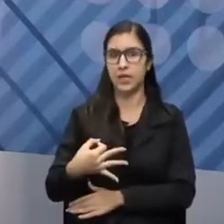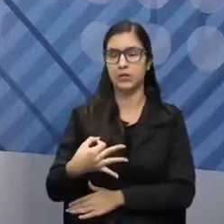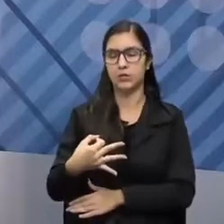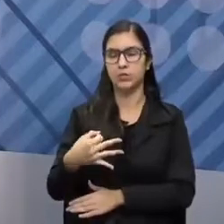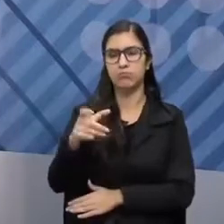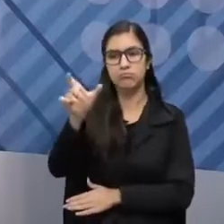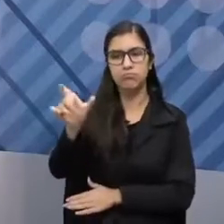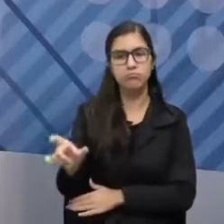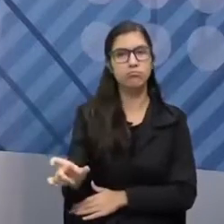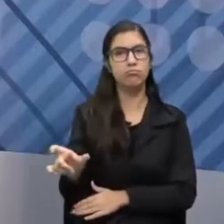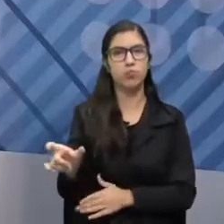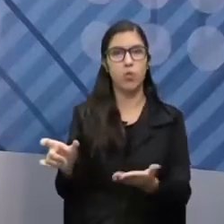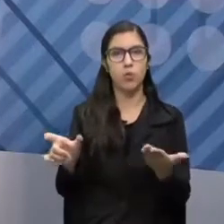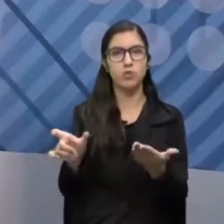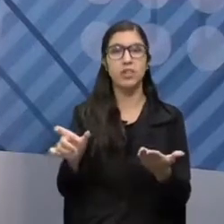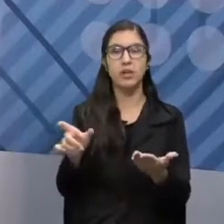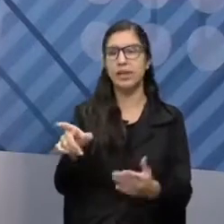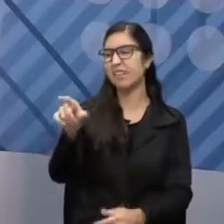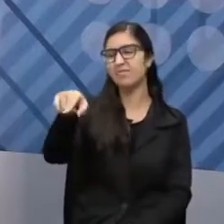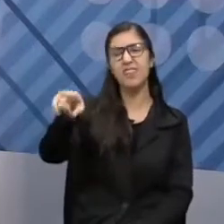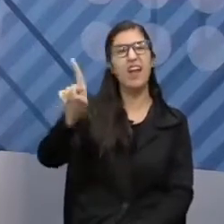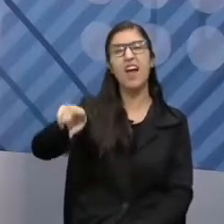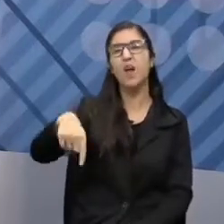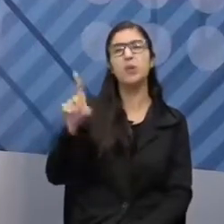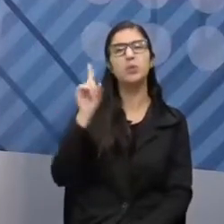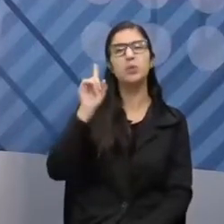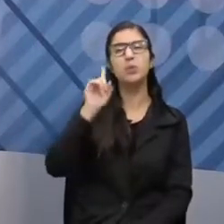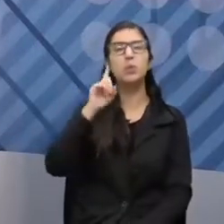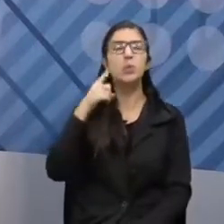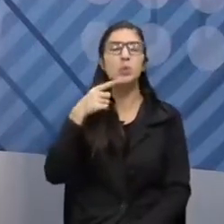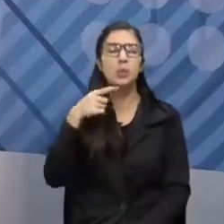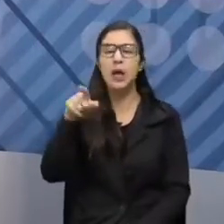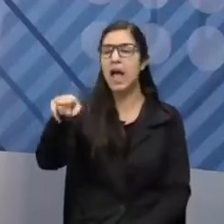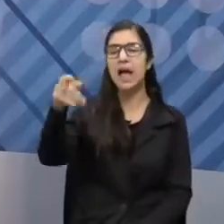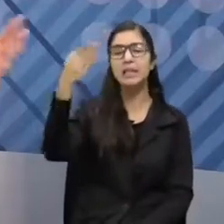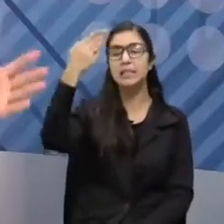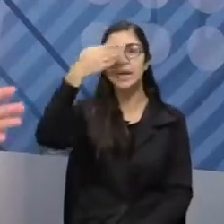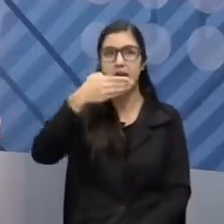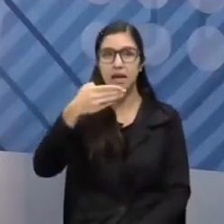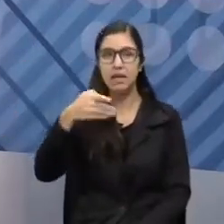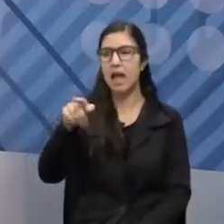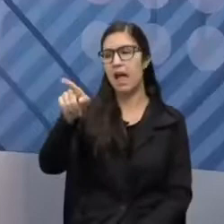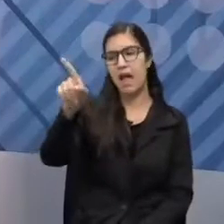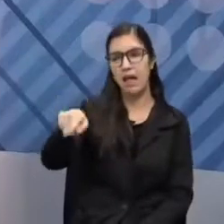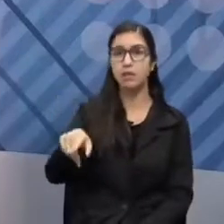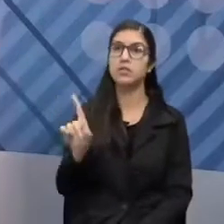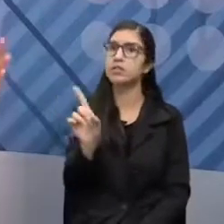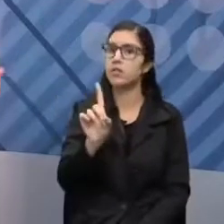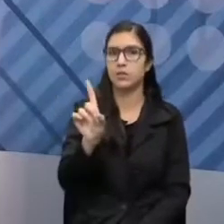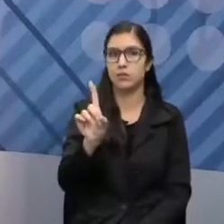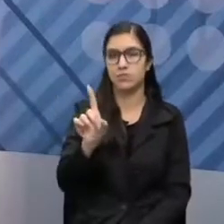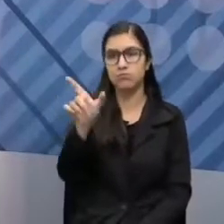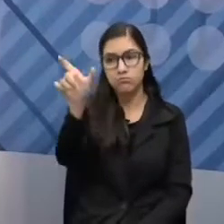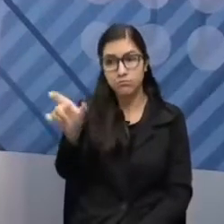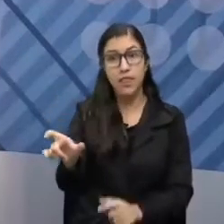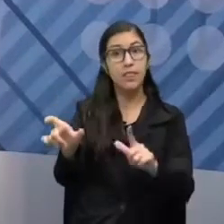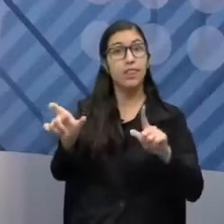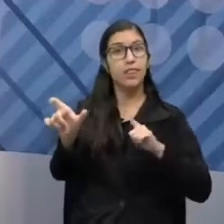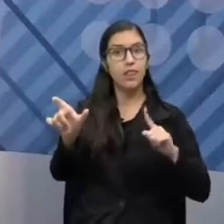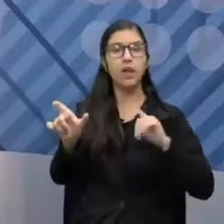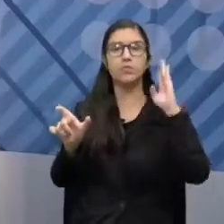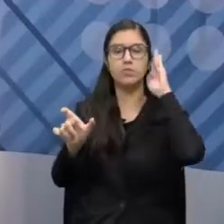esse sujeito hoje. E não mais sujeito surdo-cego, tá? Ela é uma surdo-cega. Não, ela é uma pessoa com